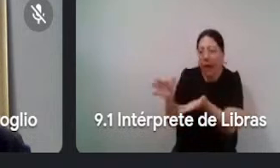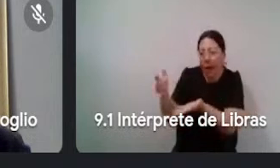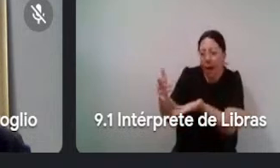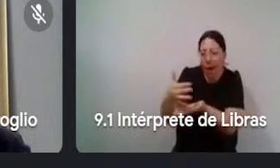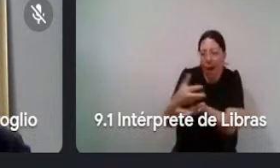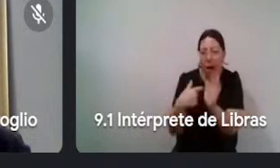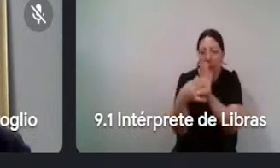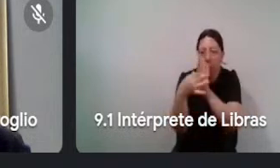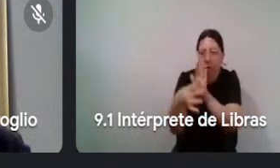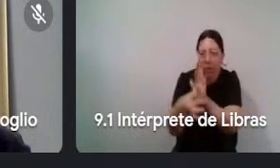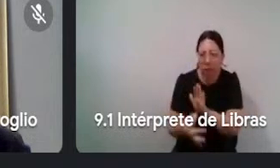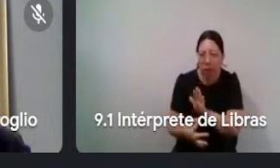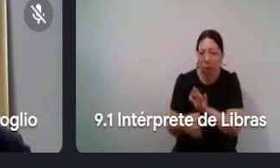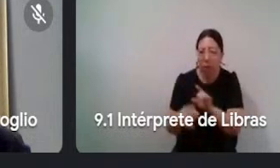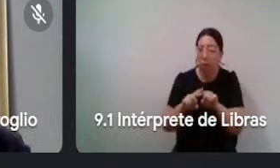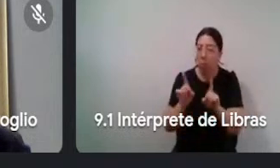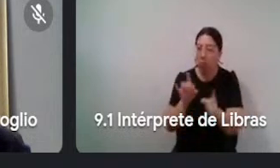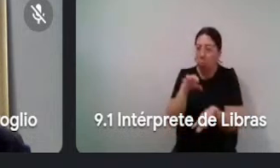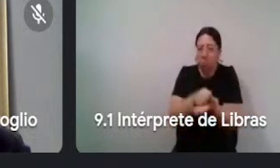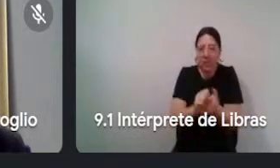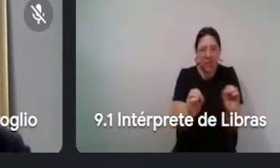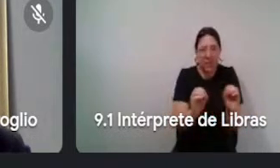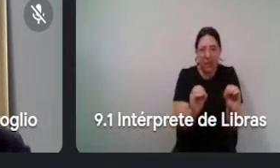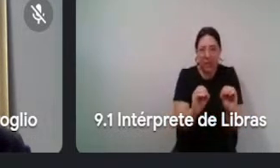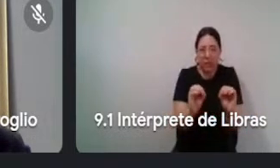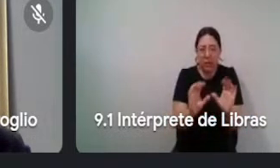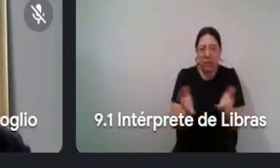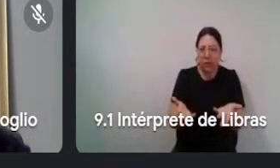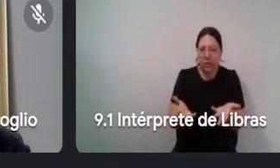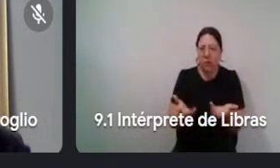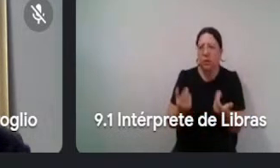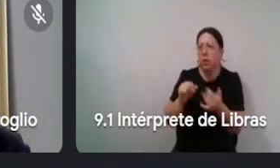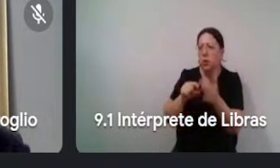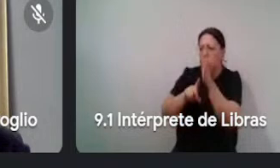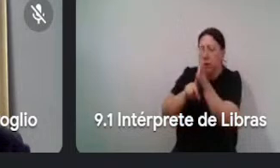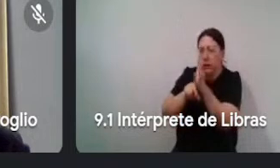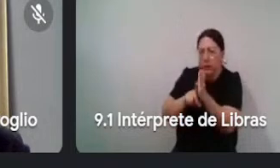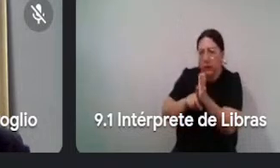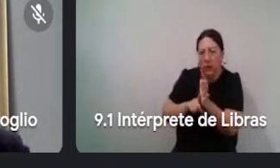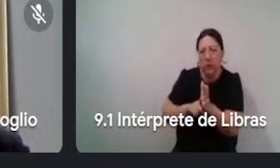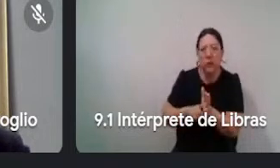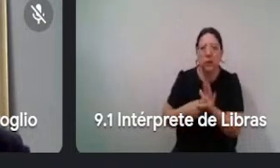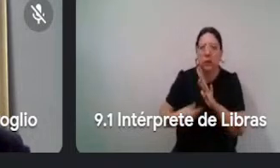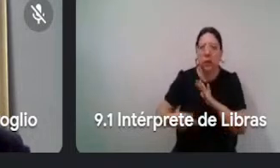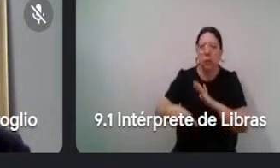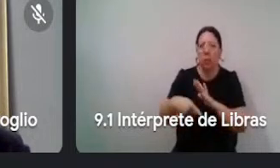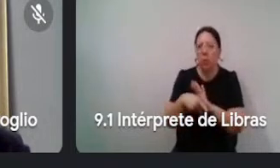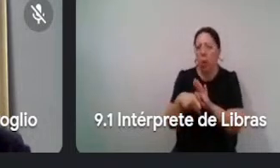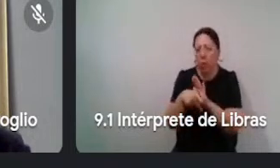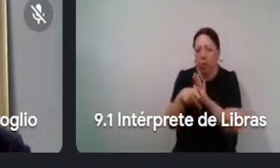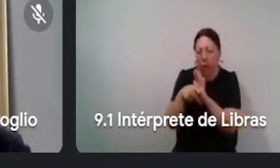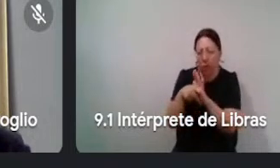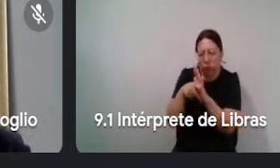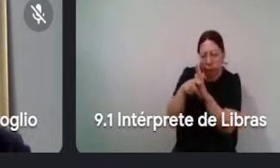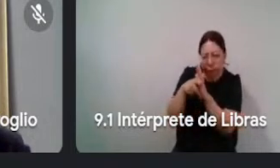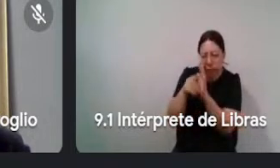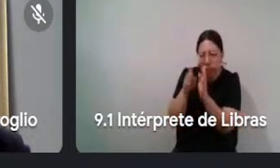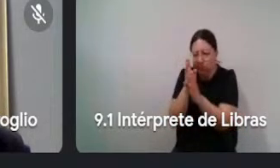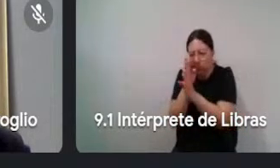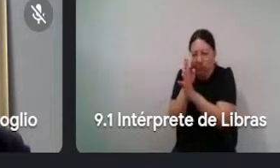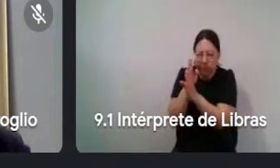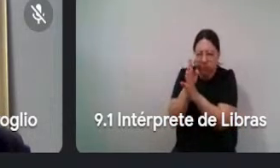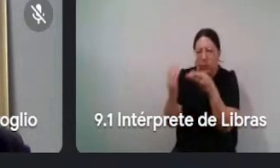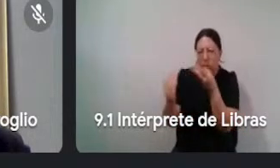esses dados foram extraídos de uma pesquisa, de uma enquete, de uma sondagem ou se